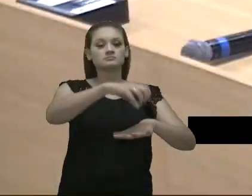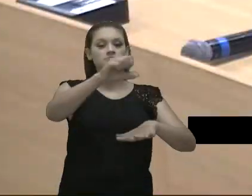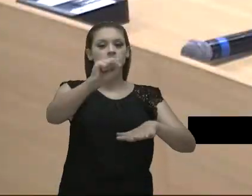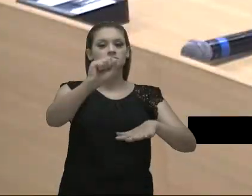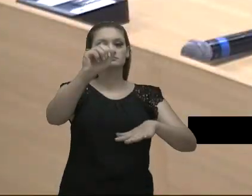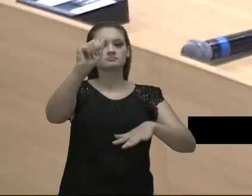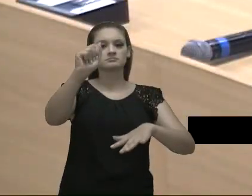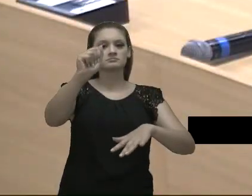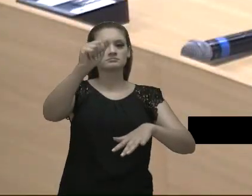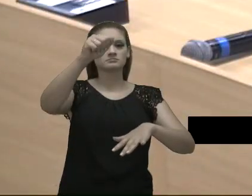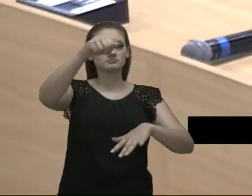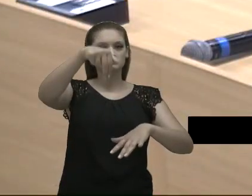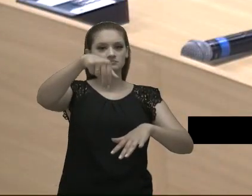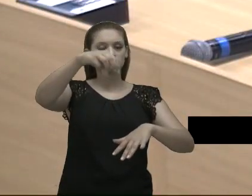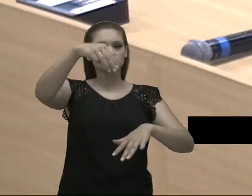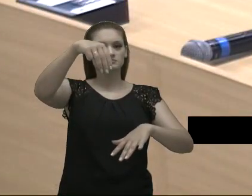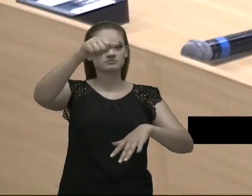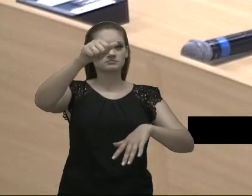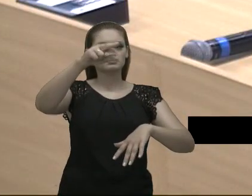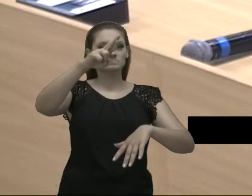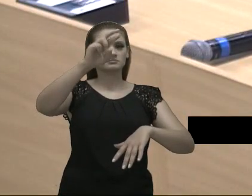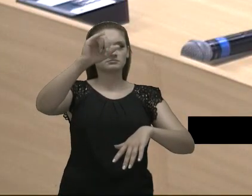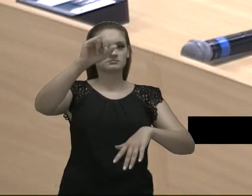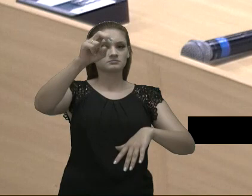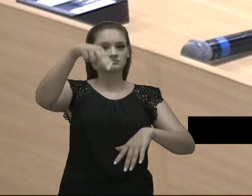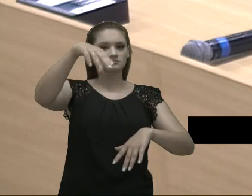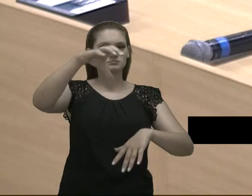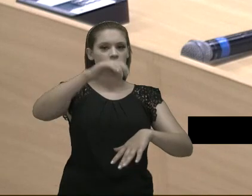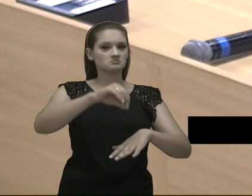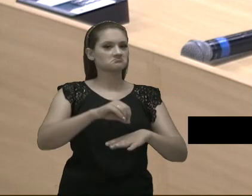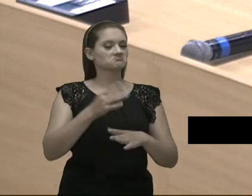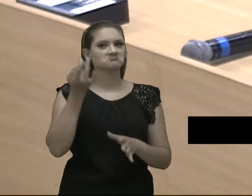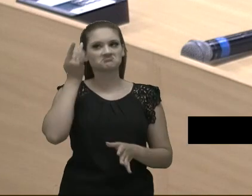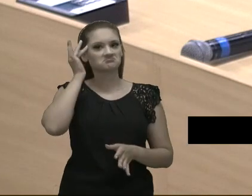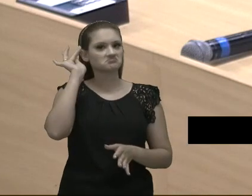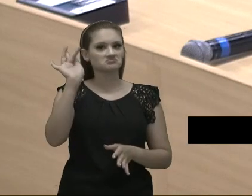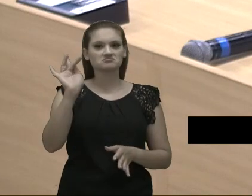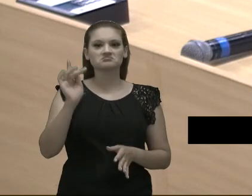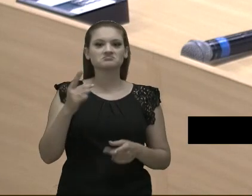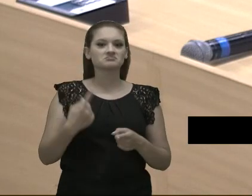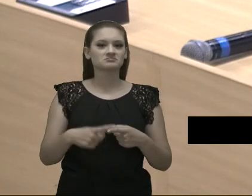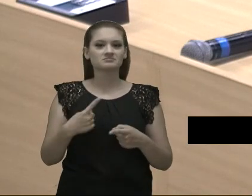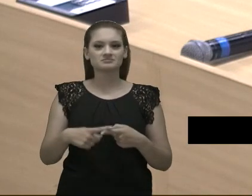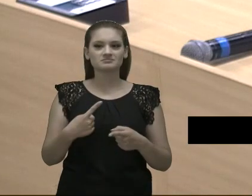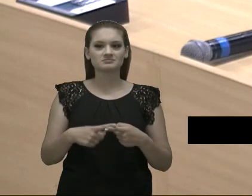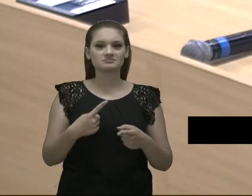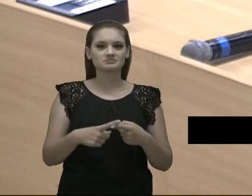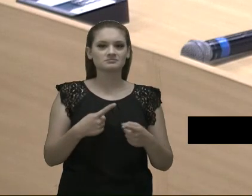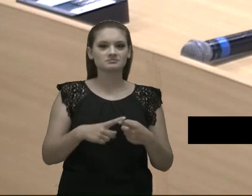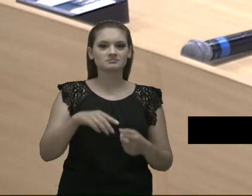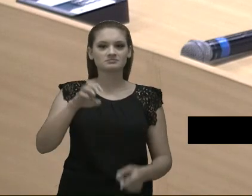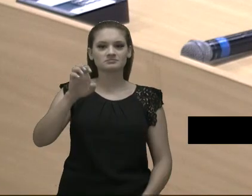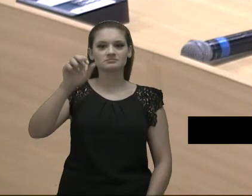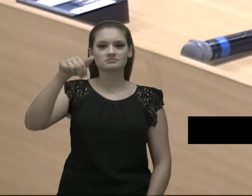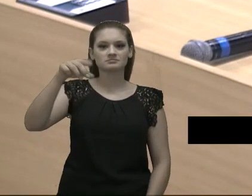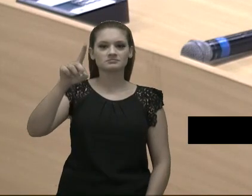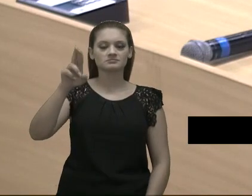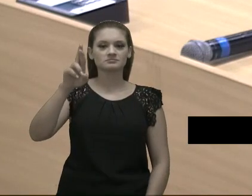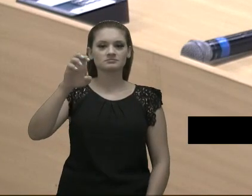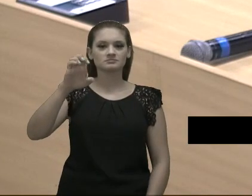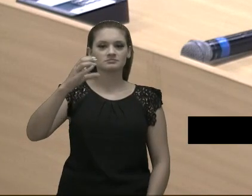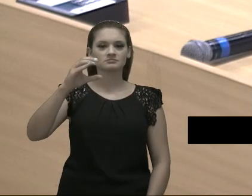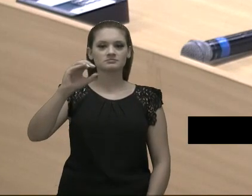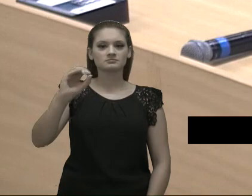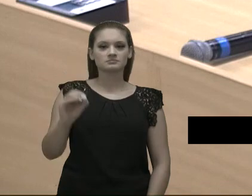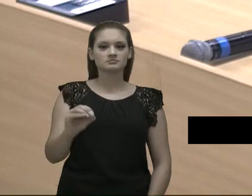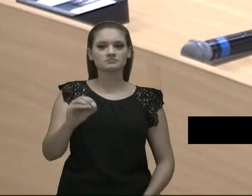Da UPA São Marino. E lá tem bastante gente de Tremembé ou não? A senhora não sabe dizer? Eu não sei, porque eu não tenho endereço. Isso fica no RH. A minha parte